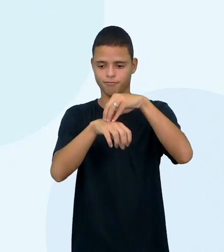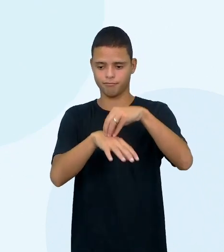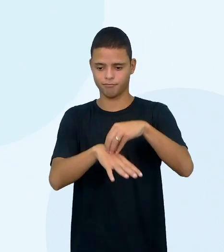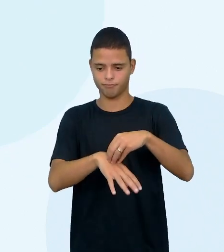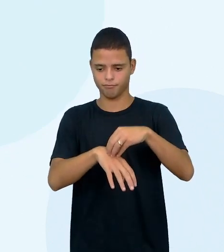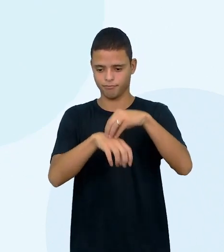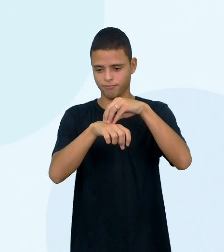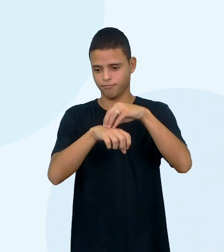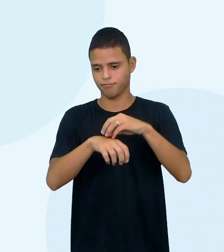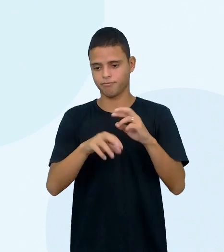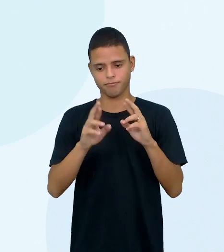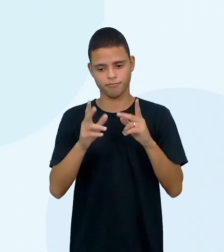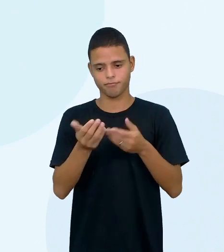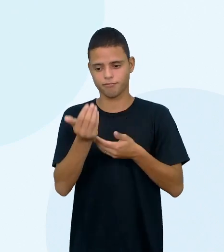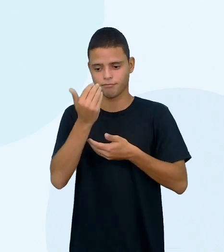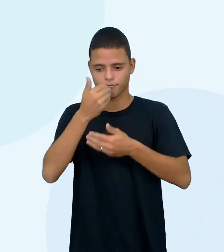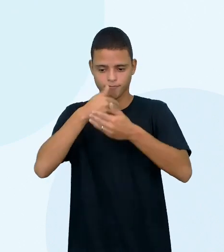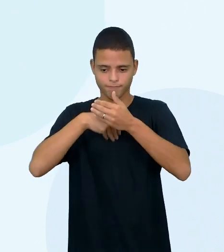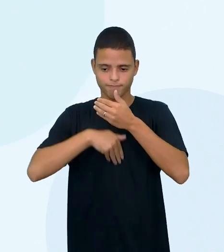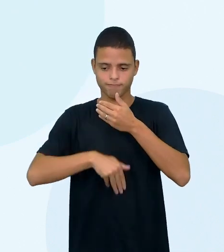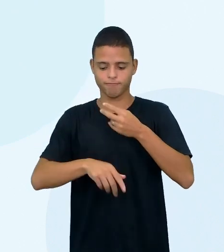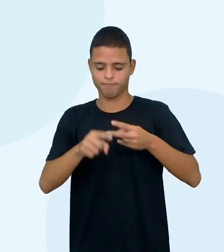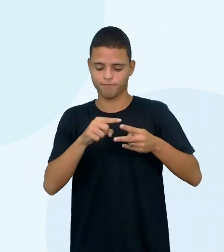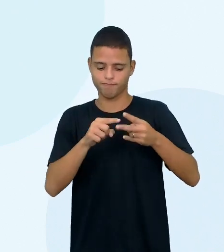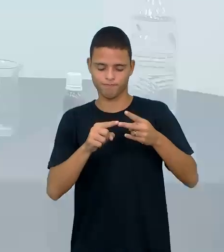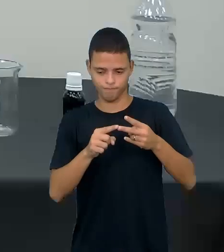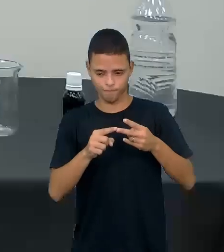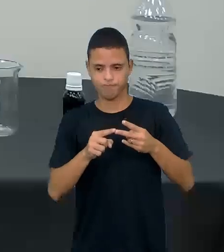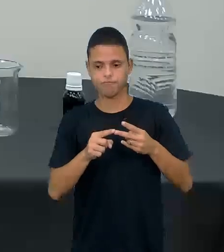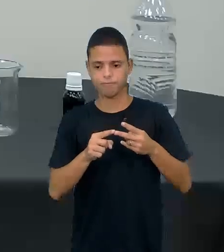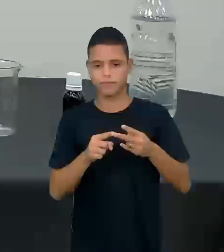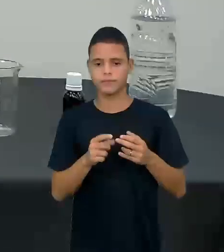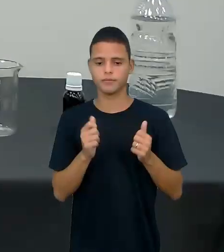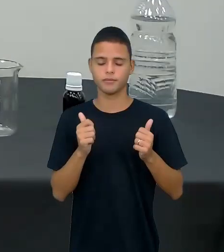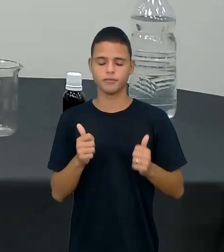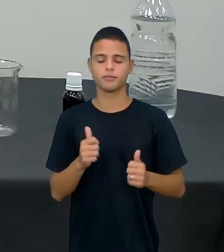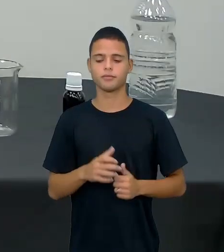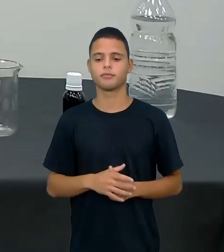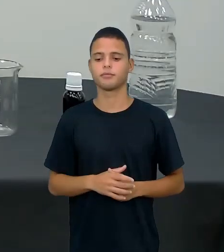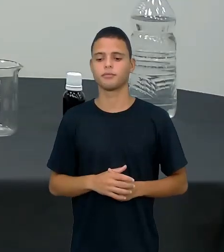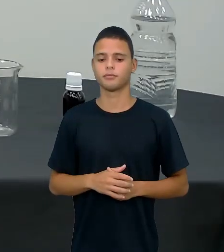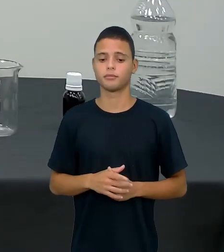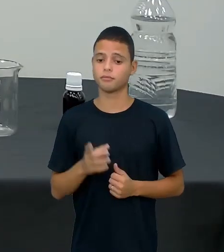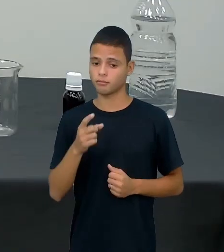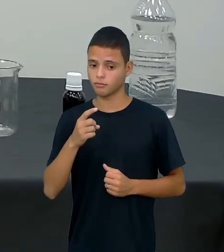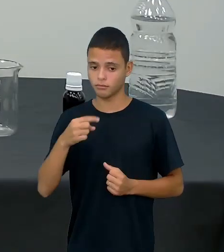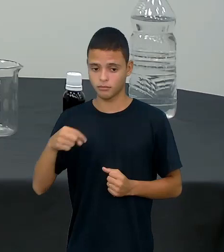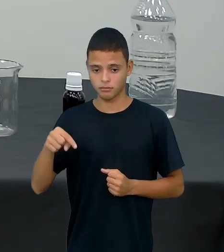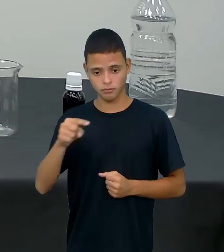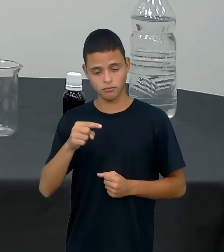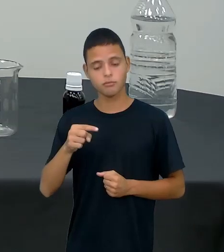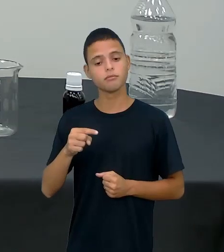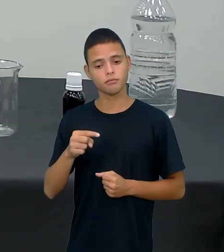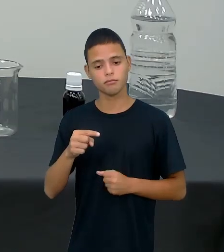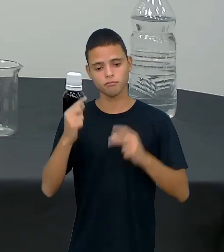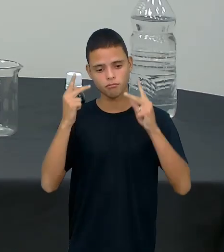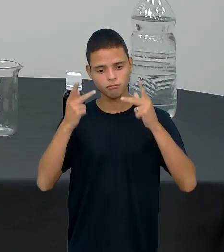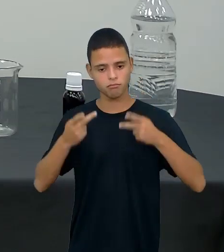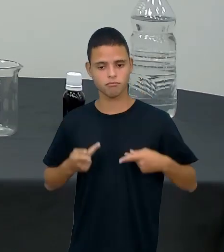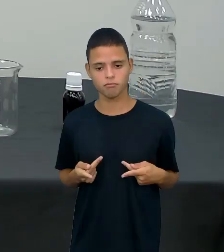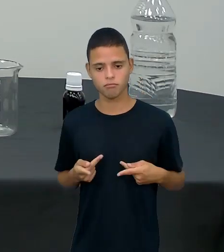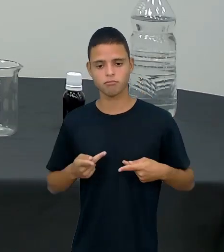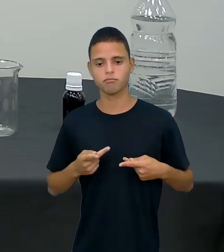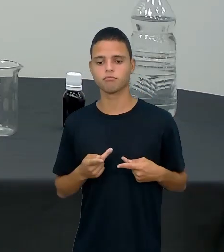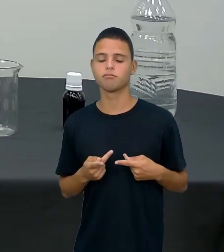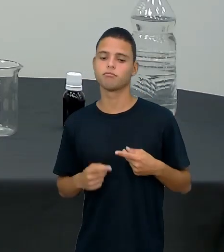tipo de digestão, que é a digestão extra e intracelular. Nós, então, seres humanos, a gente está na